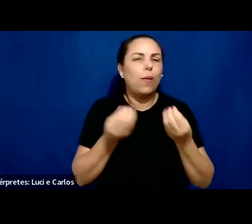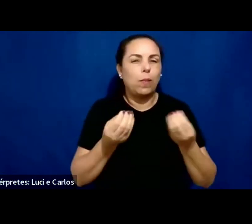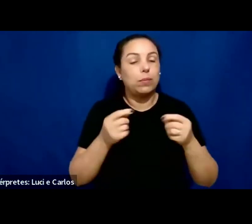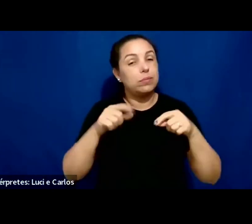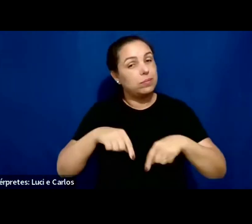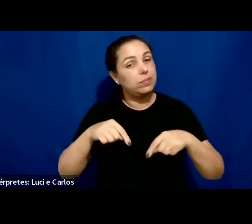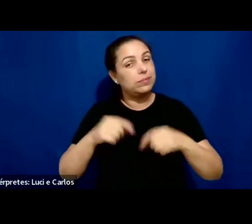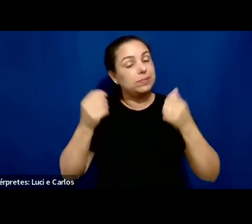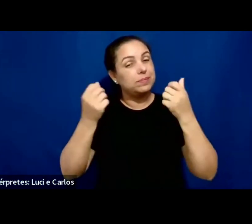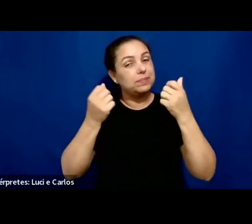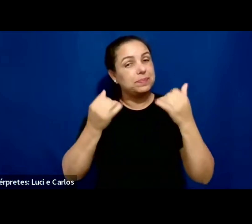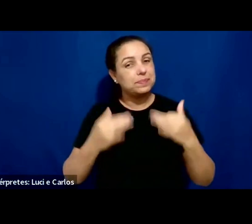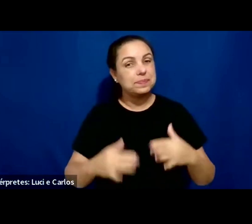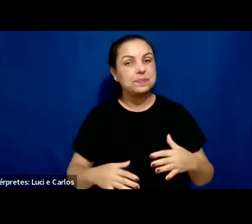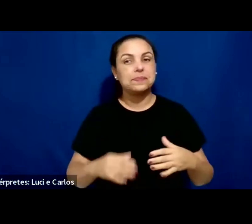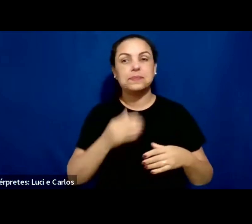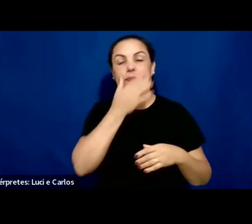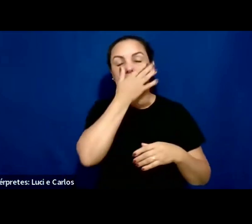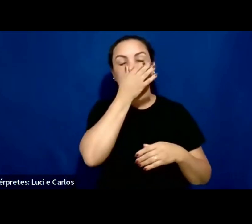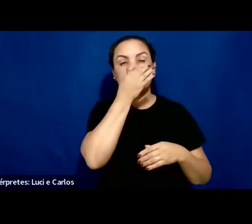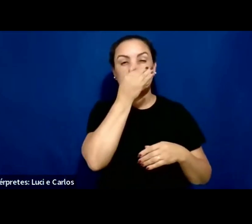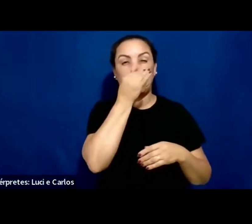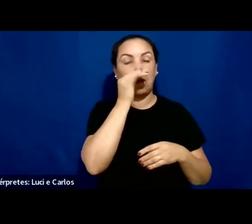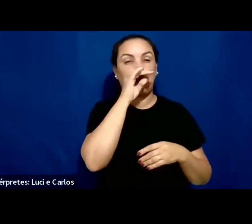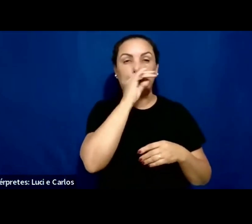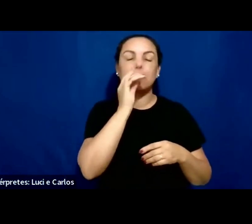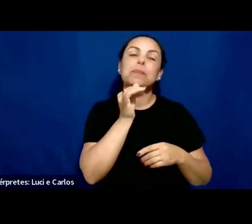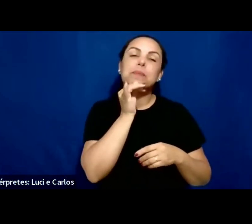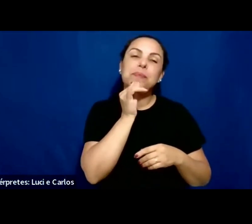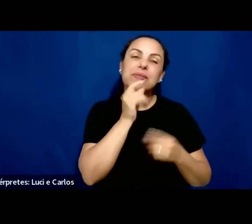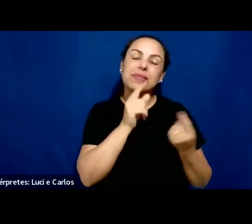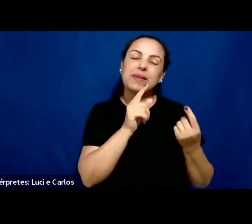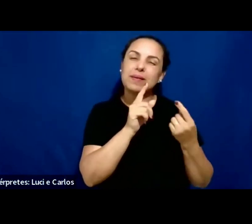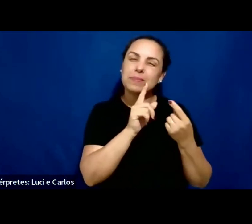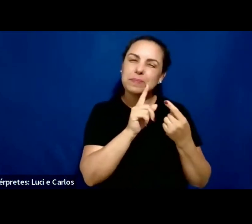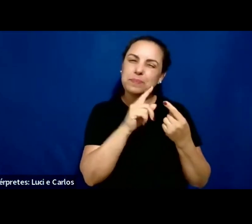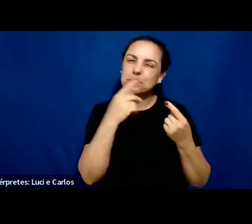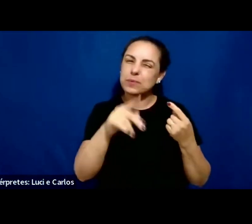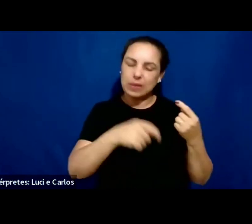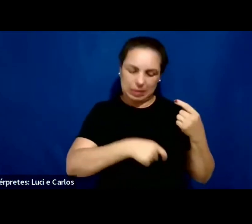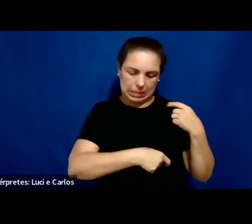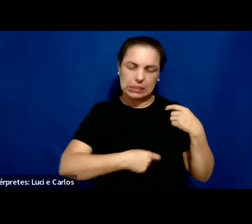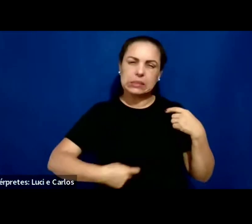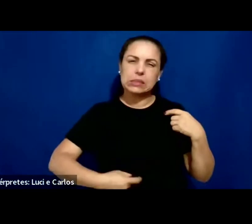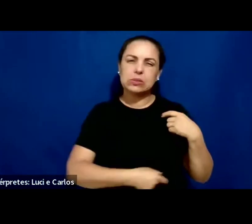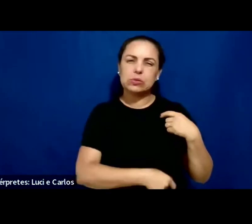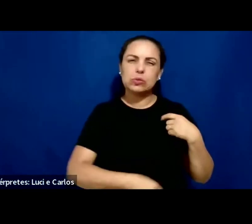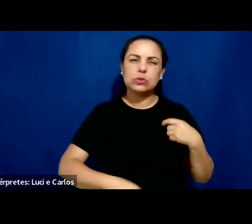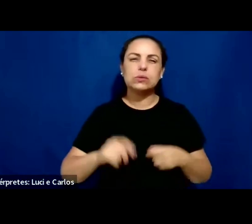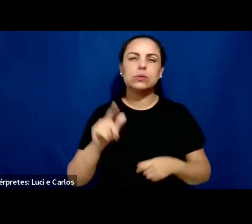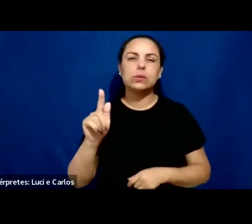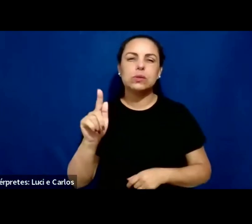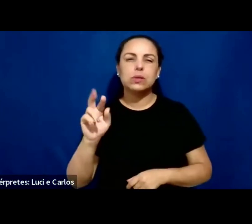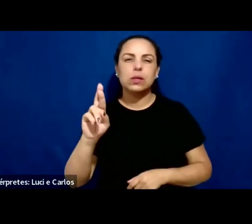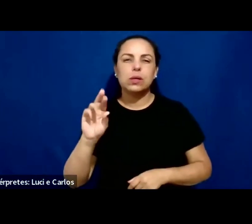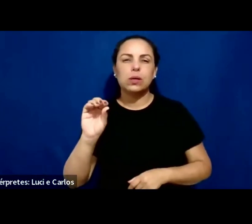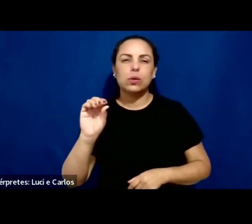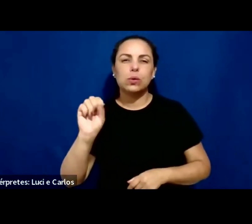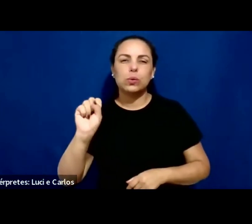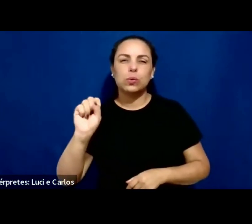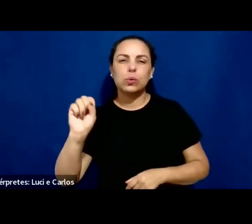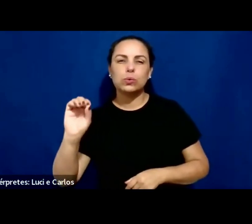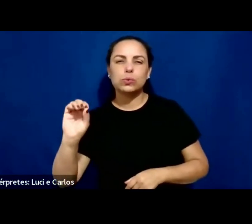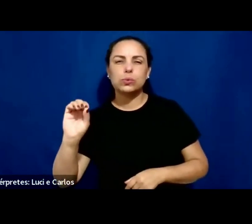Precisamos saber o seguinte: qual é a principal função do intestino grosso? Quem sabe? Vamos lá no